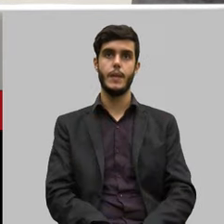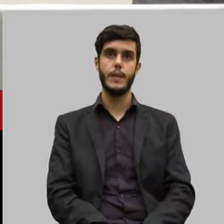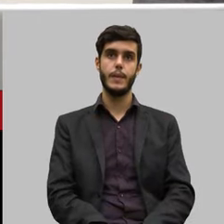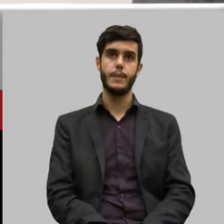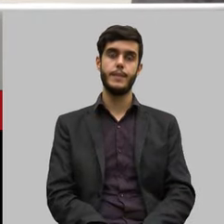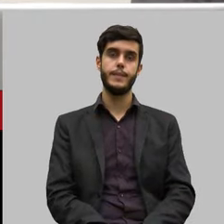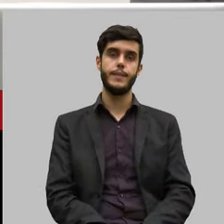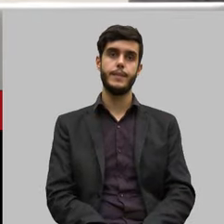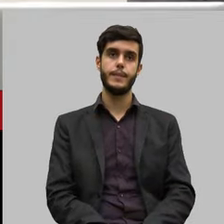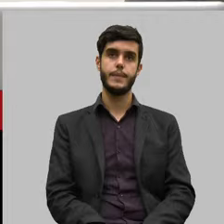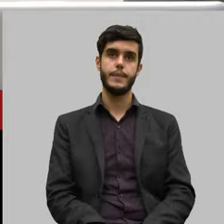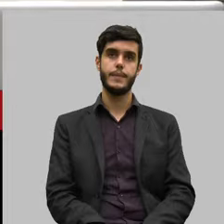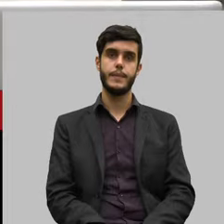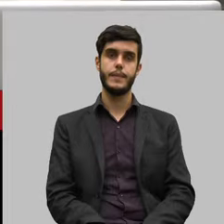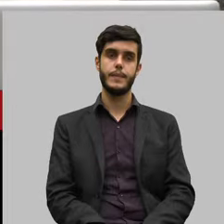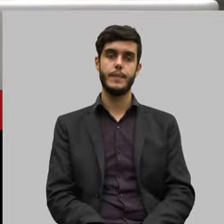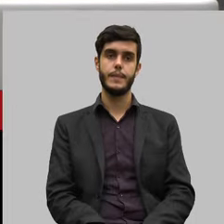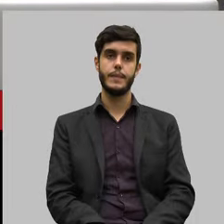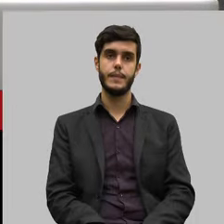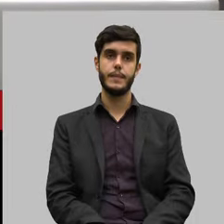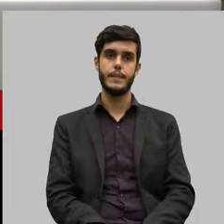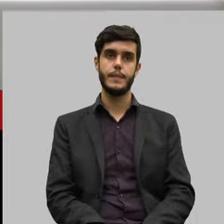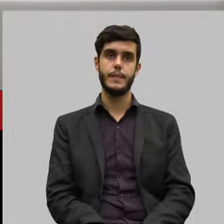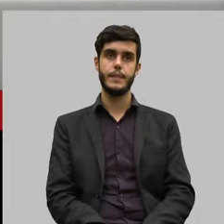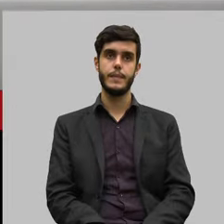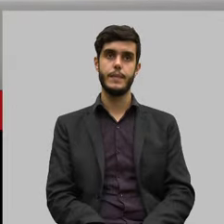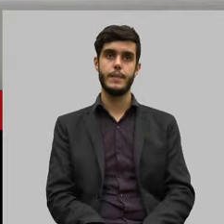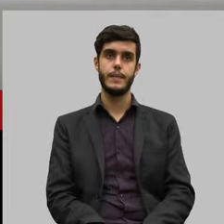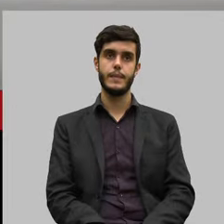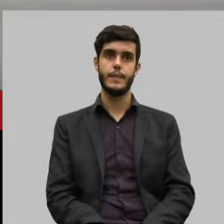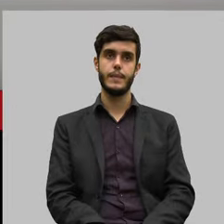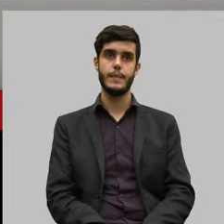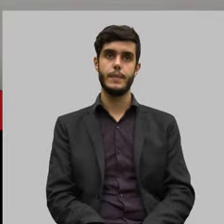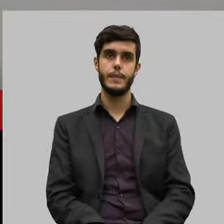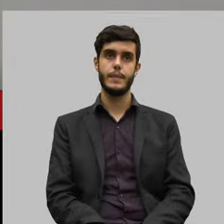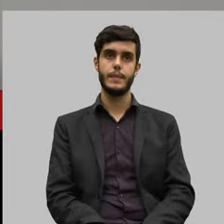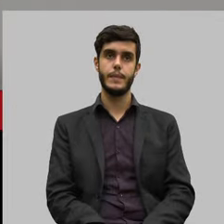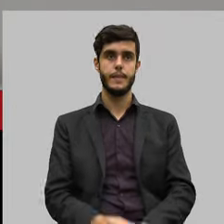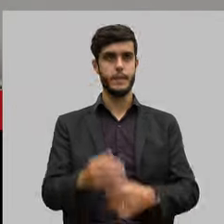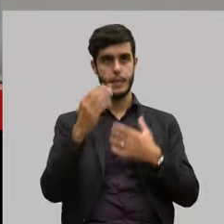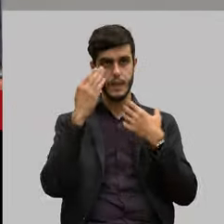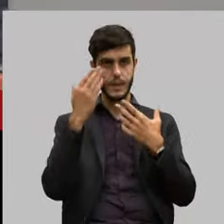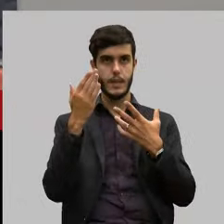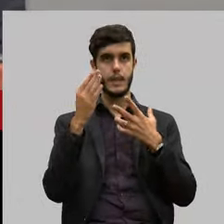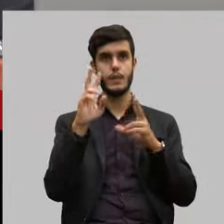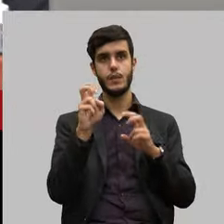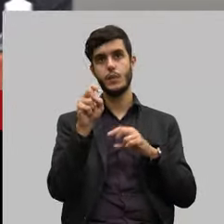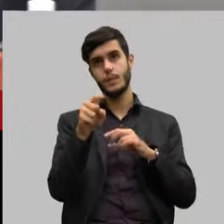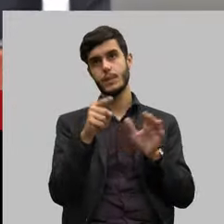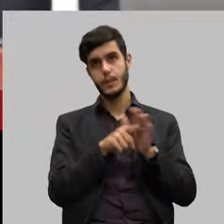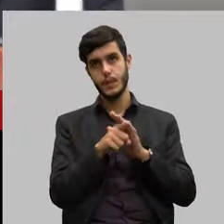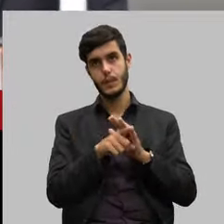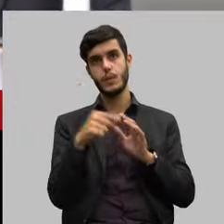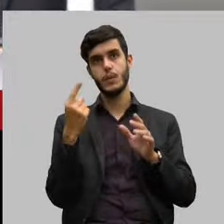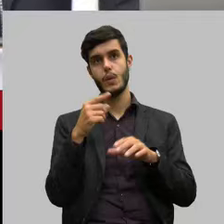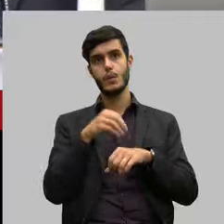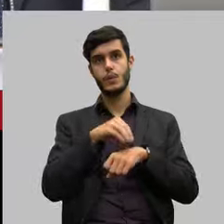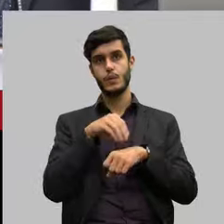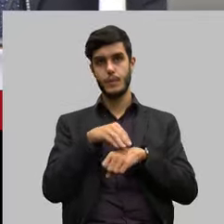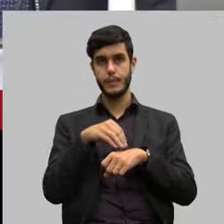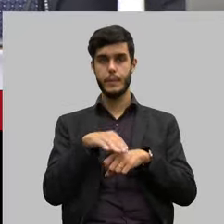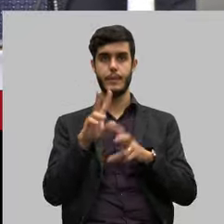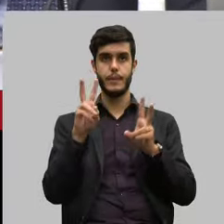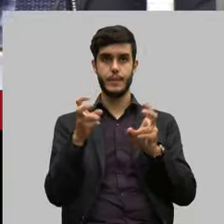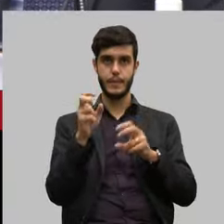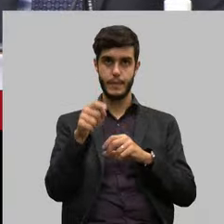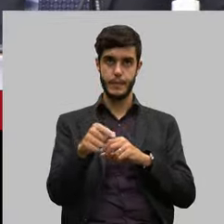que eu sem problema bom Deputado Obrigada pela pergunta até pra gente poder compartilhar esse esse assunto que traz tanta ansiedade